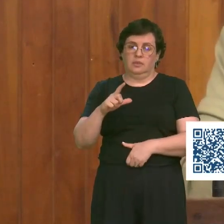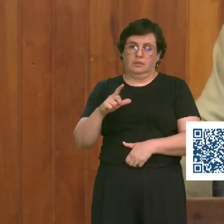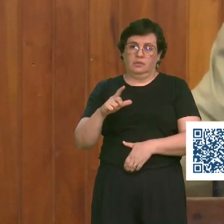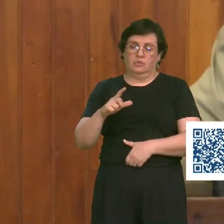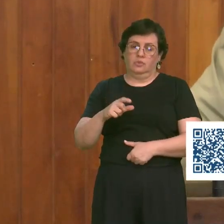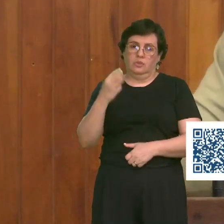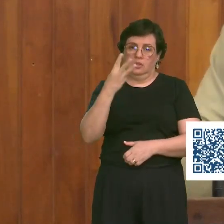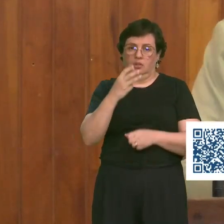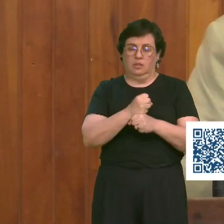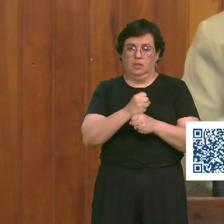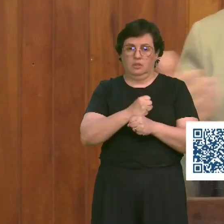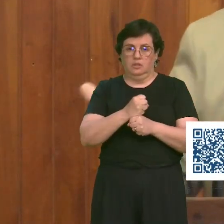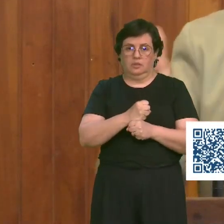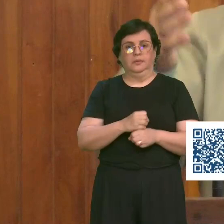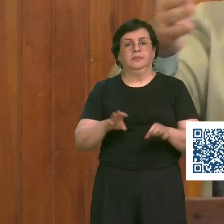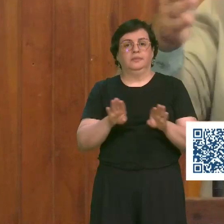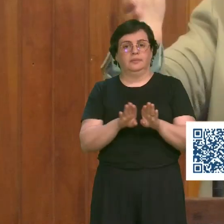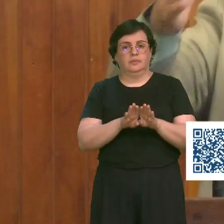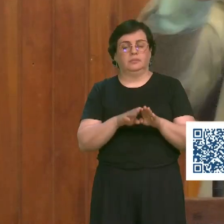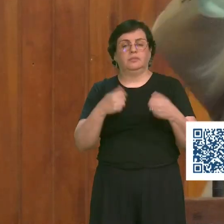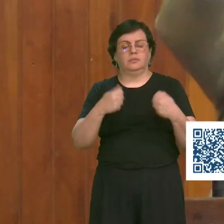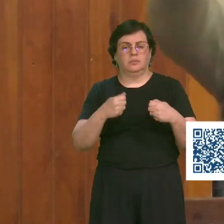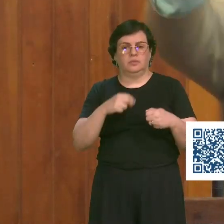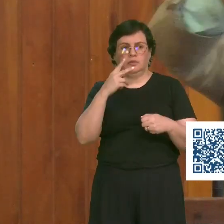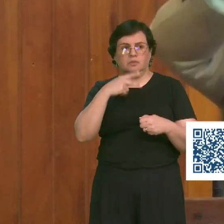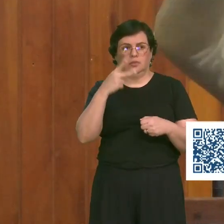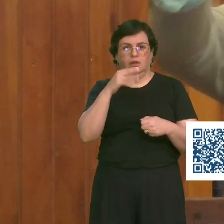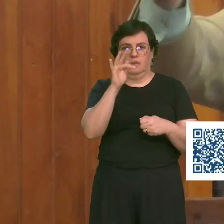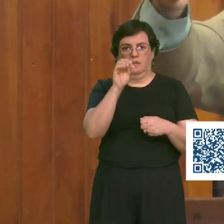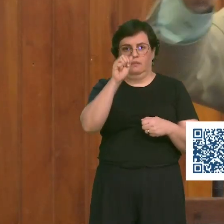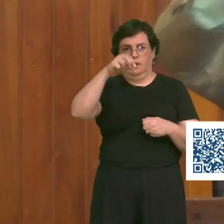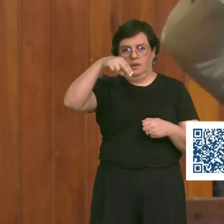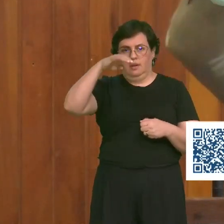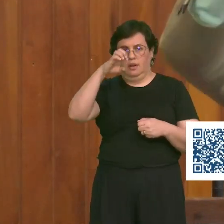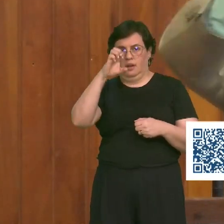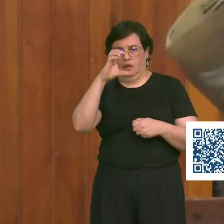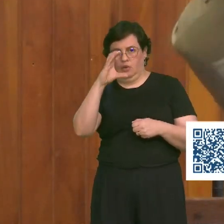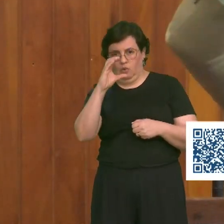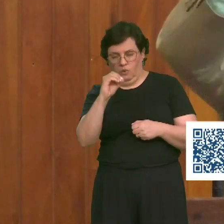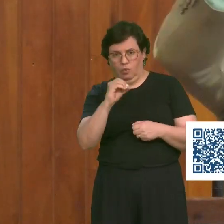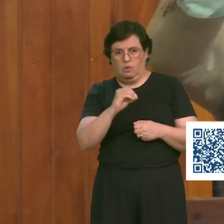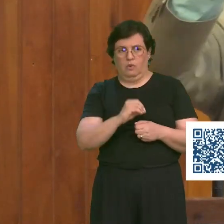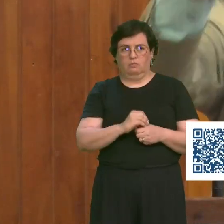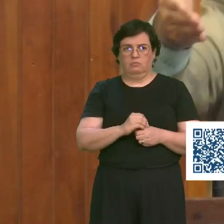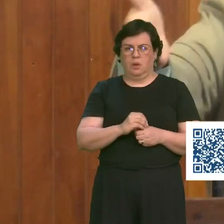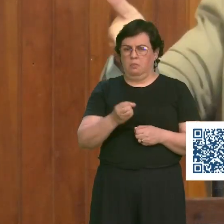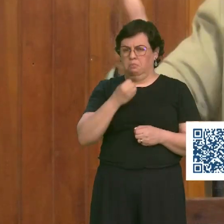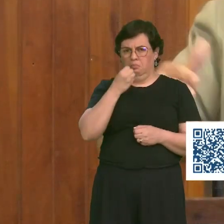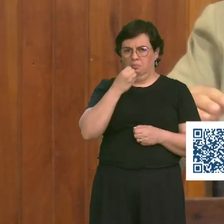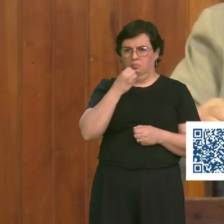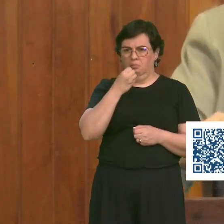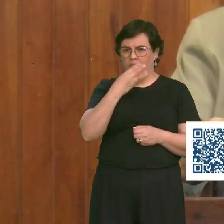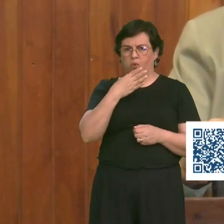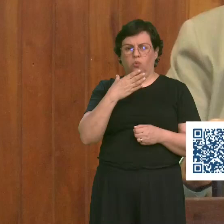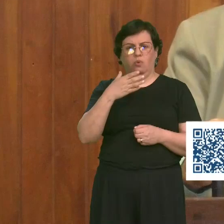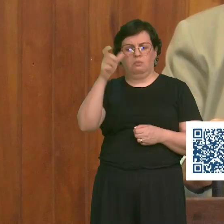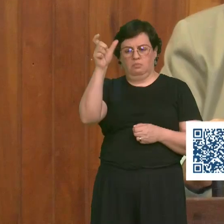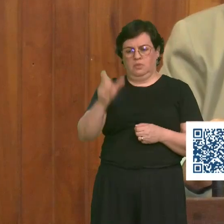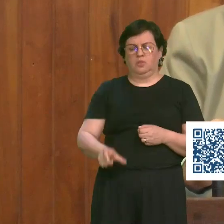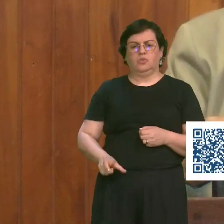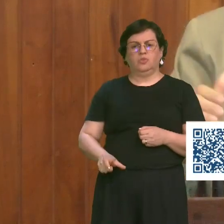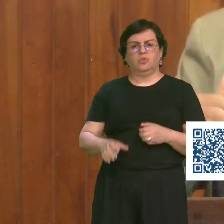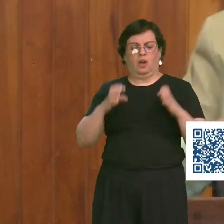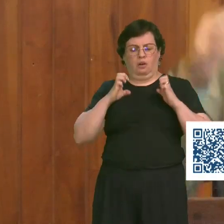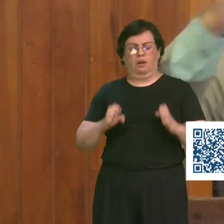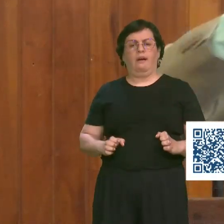anos e também tenho que reconhecer na UTC o fanecco que era o secretário um cara íntegro ético né